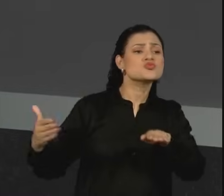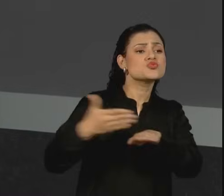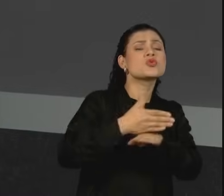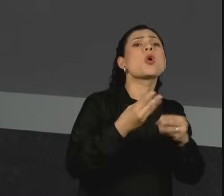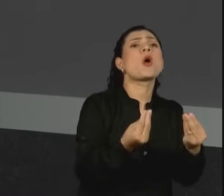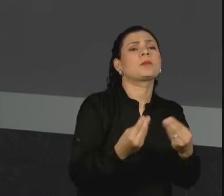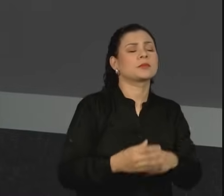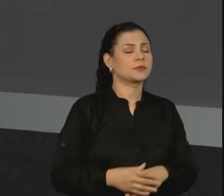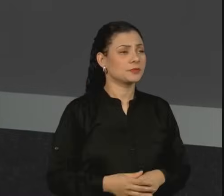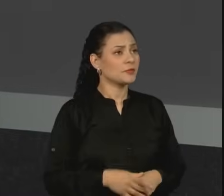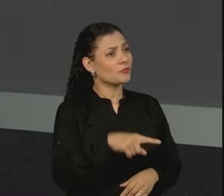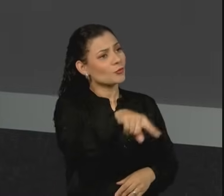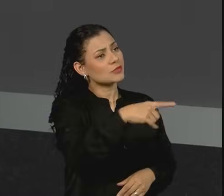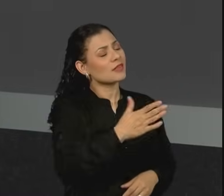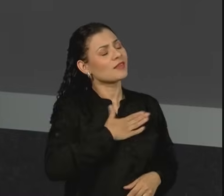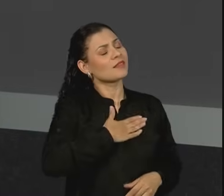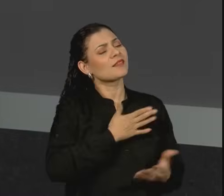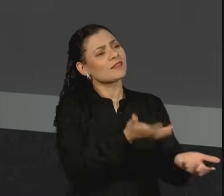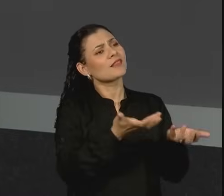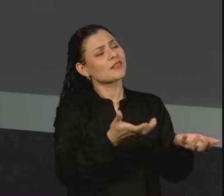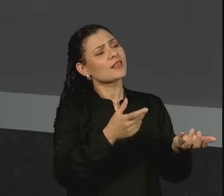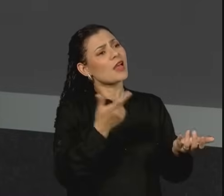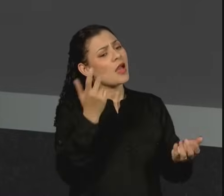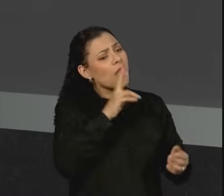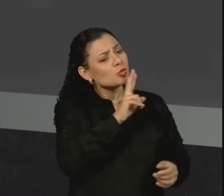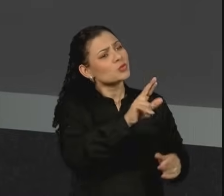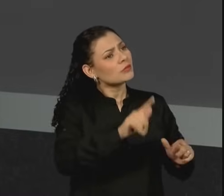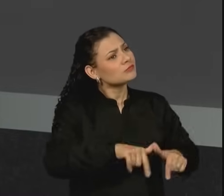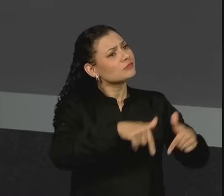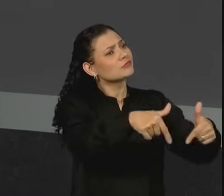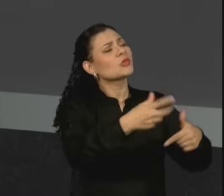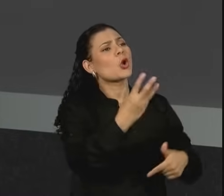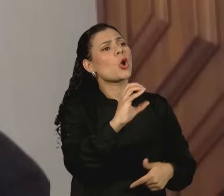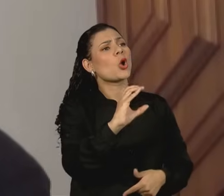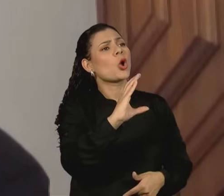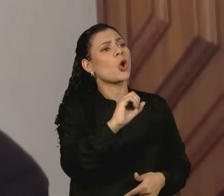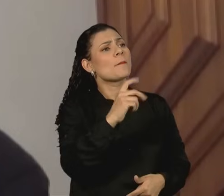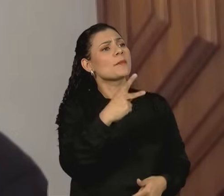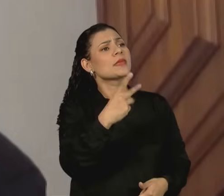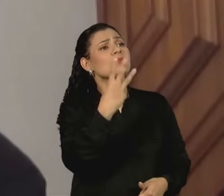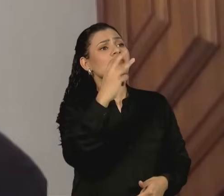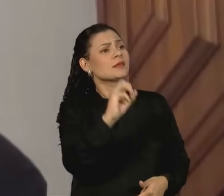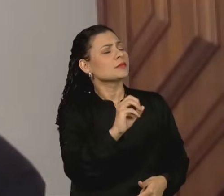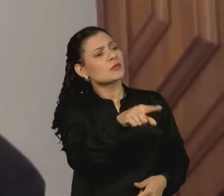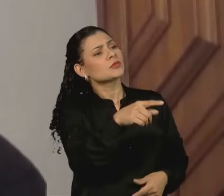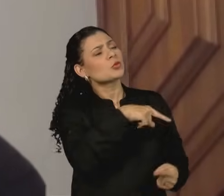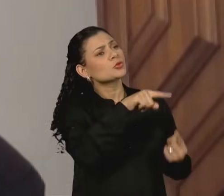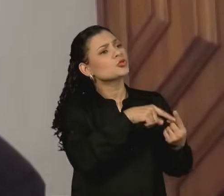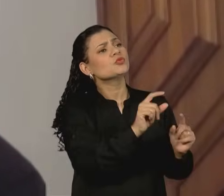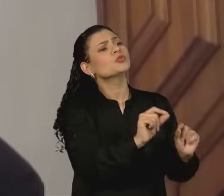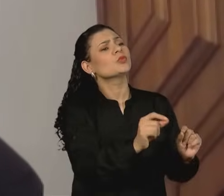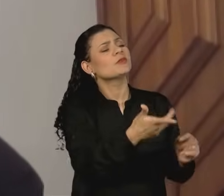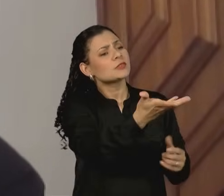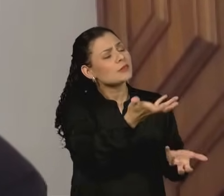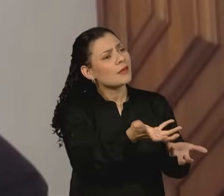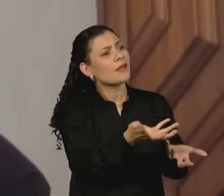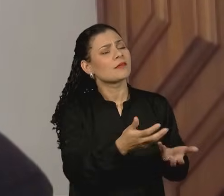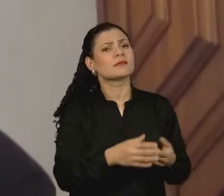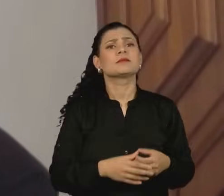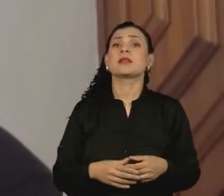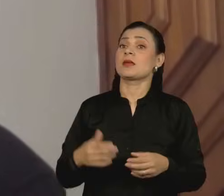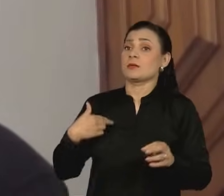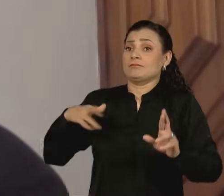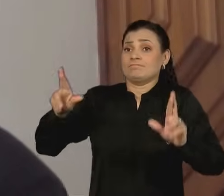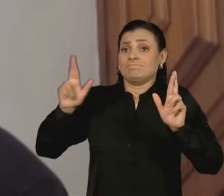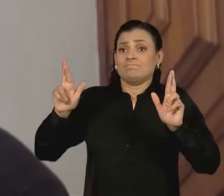você gostaria de ver como resultado efetivo da COP30? Eu gostaria que o resultado da COP,